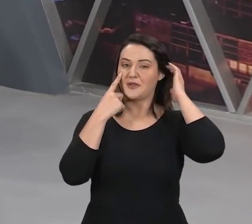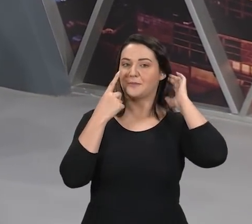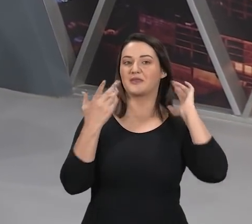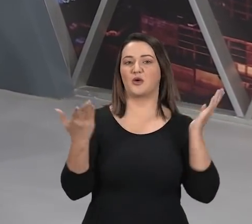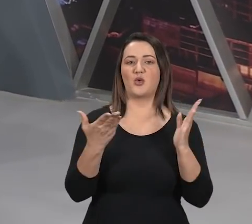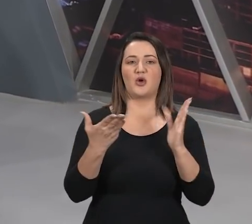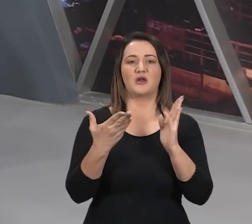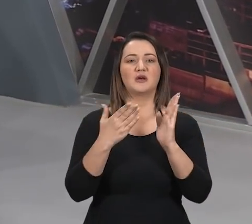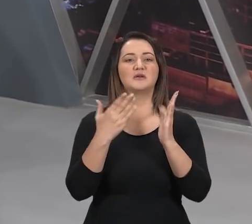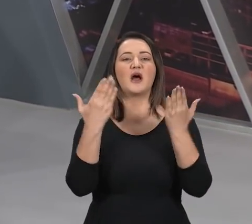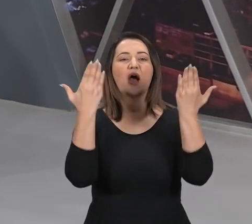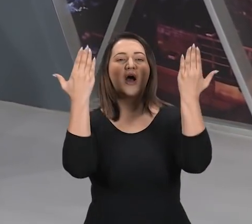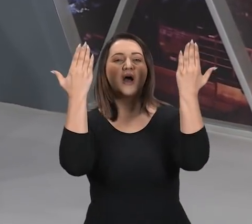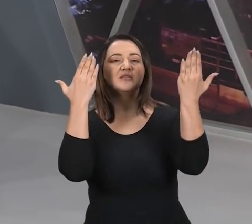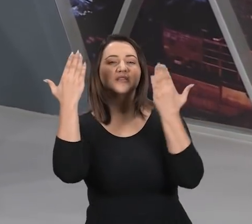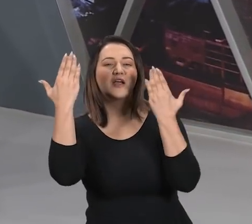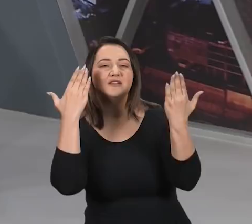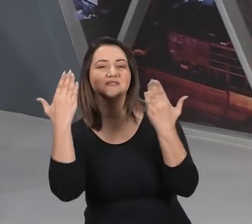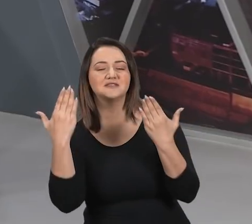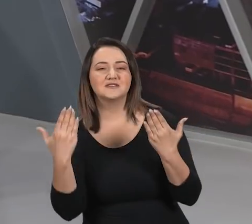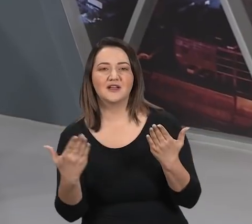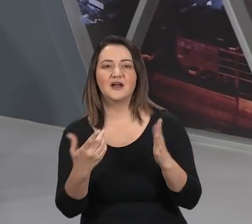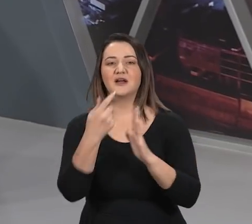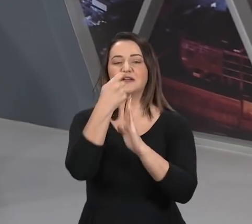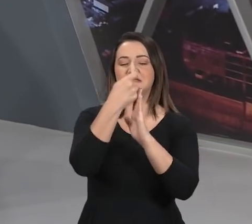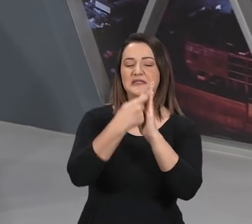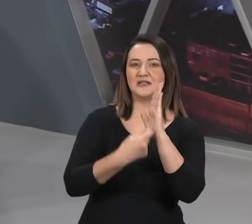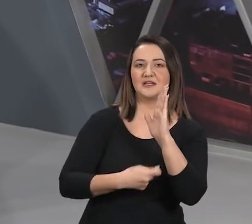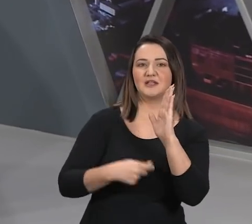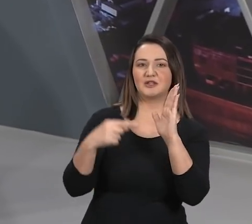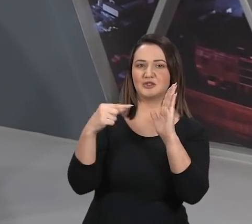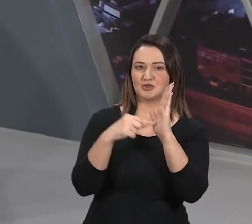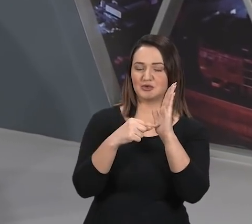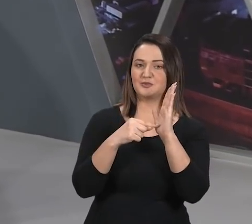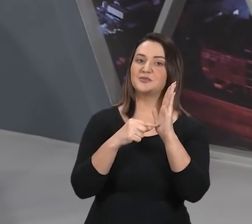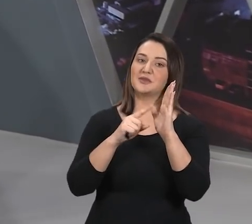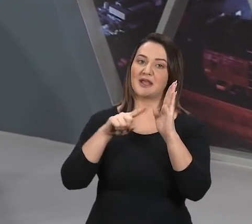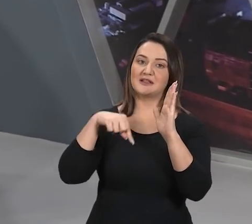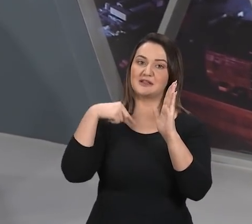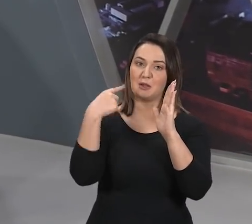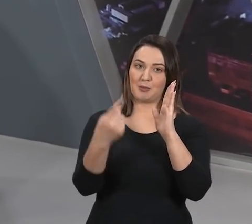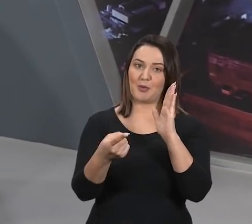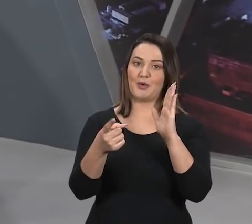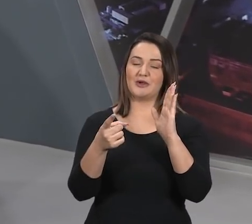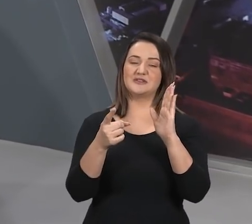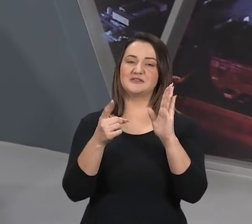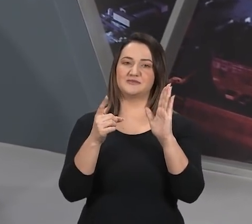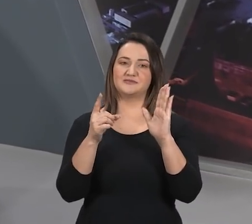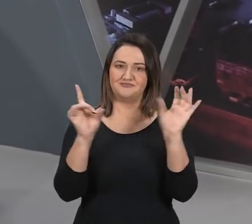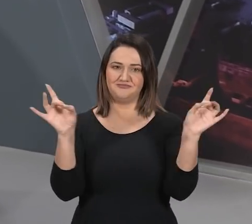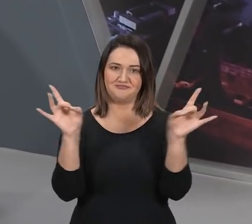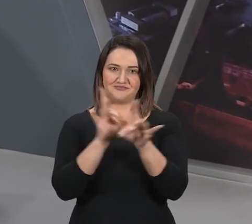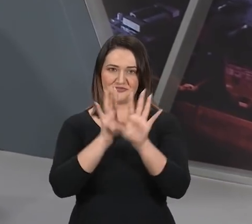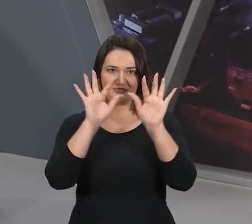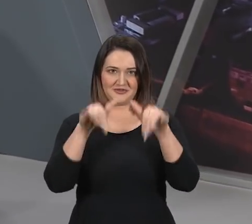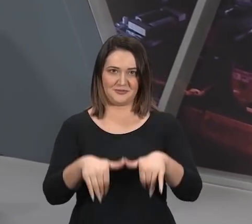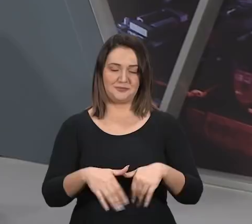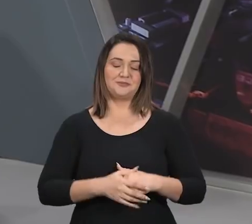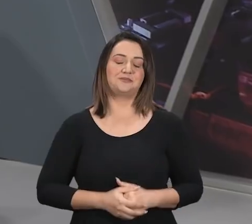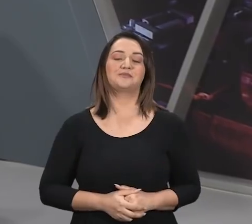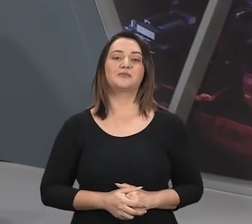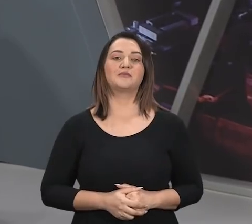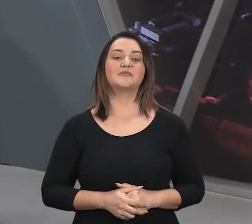esse assunto. Vamos aqui agora analisar direitinho um texto mais, e com isso a gente